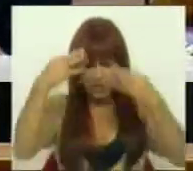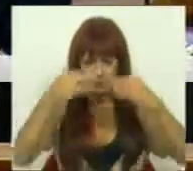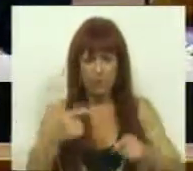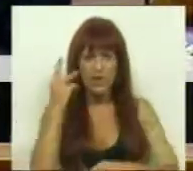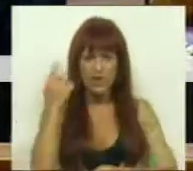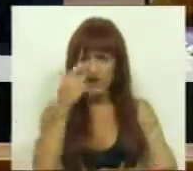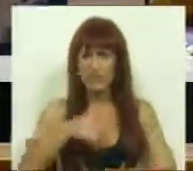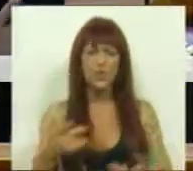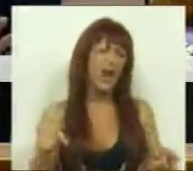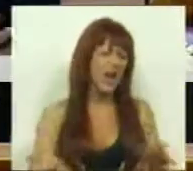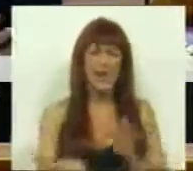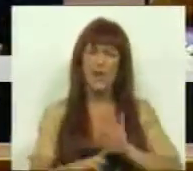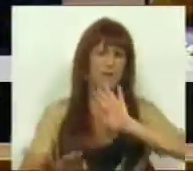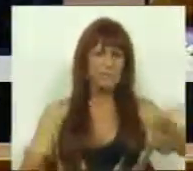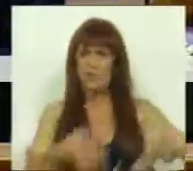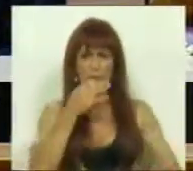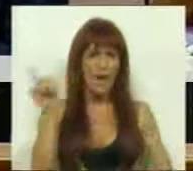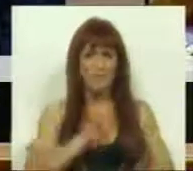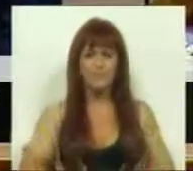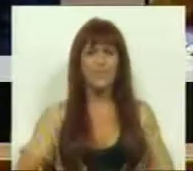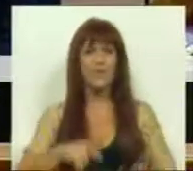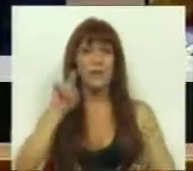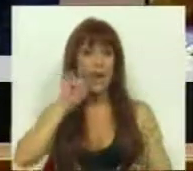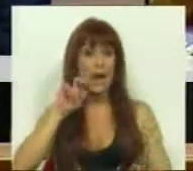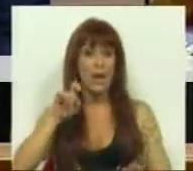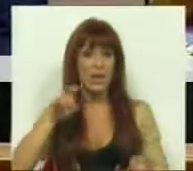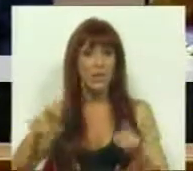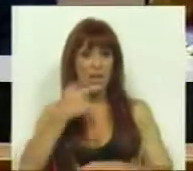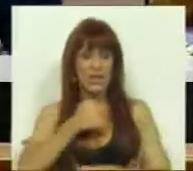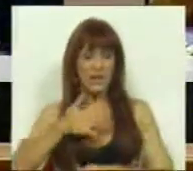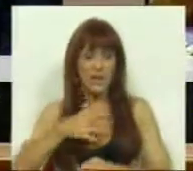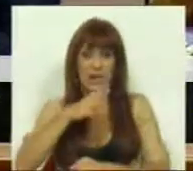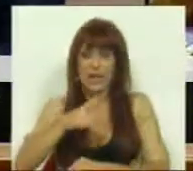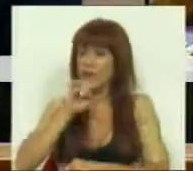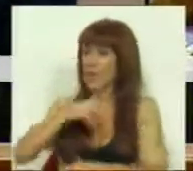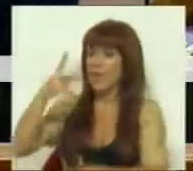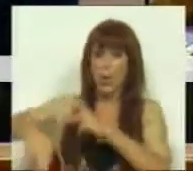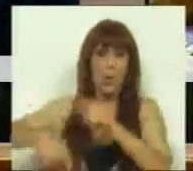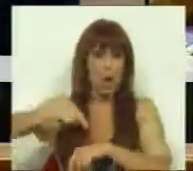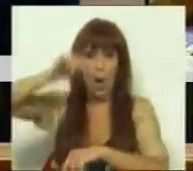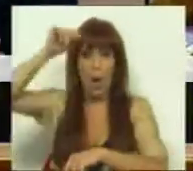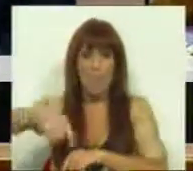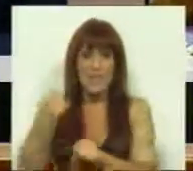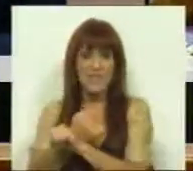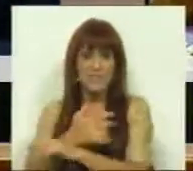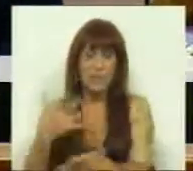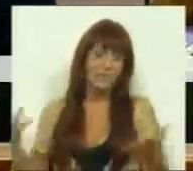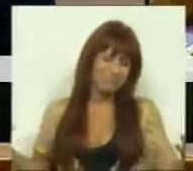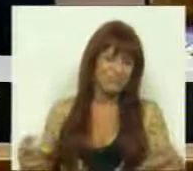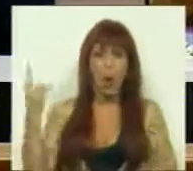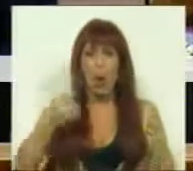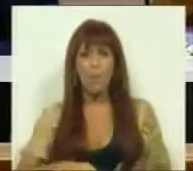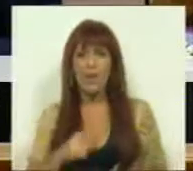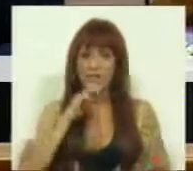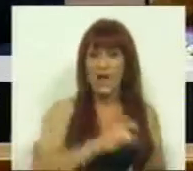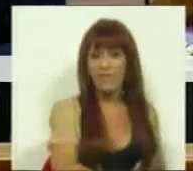da dignidade da vida das pessoas. Bem, esta lei não fala disso. Esta lei protege as empresas dizendo que elas podem cortar imediatamente os serviços. Bem, são